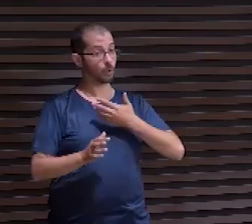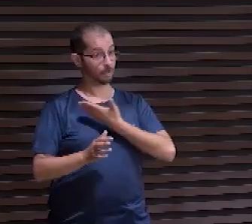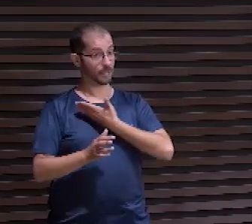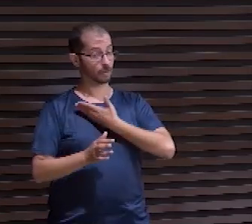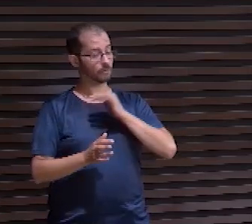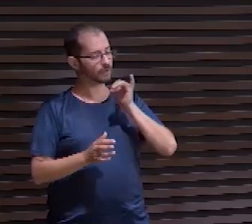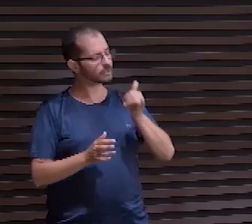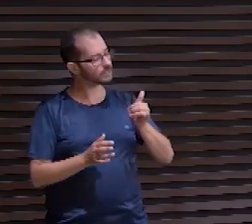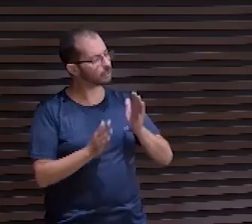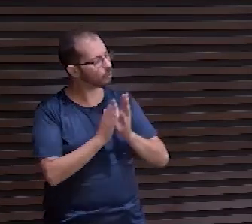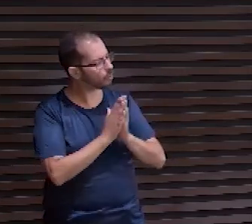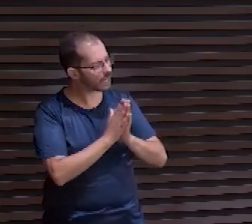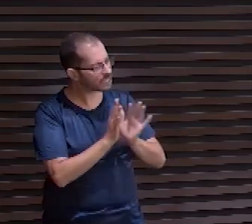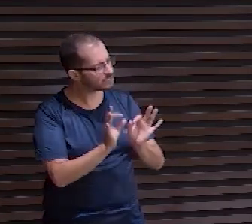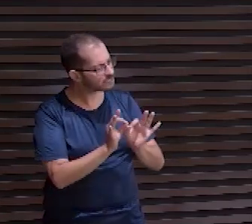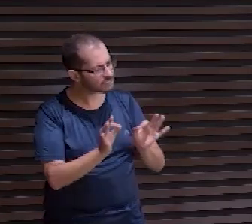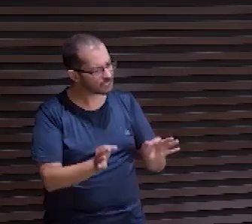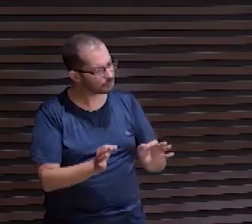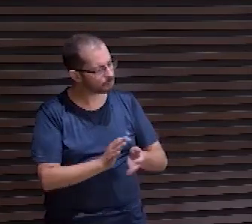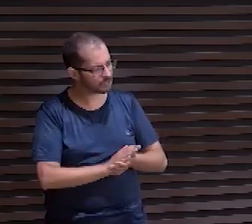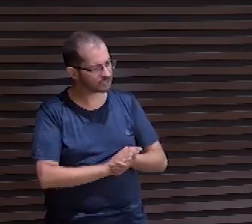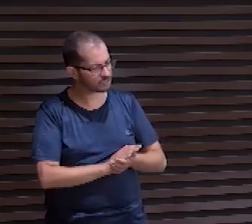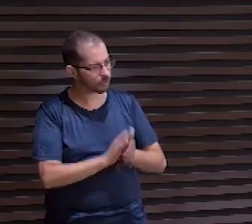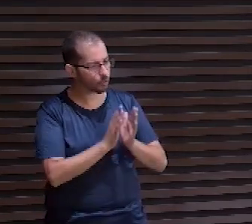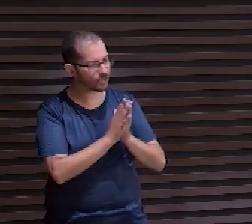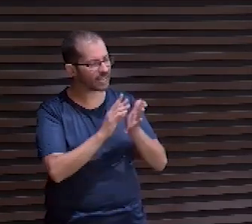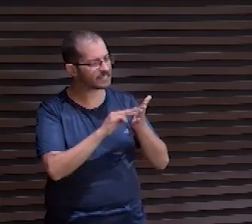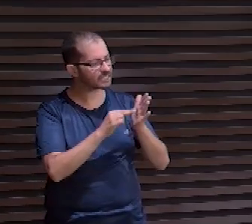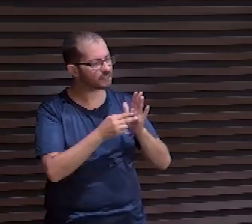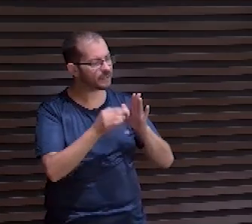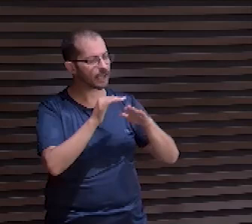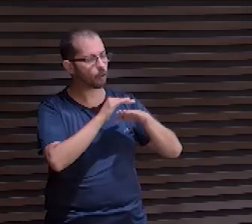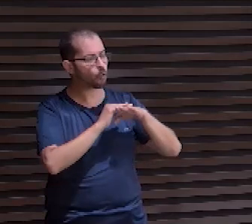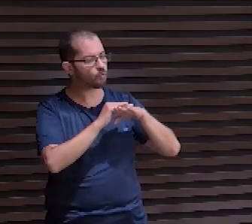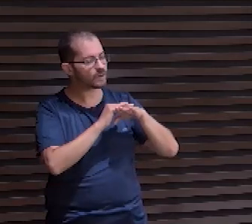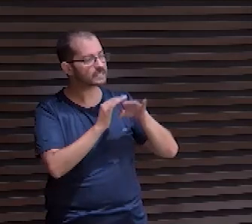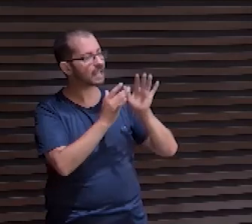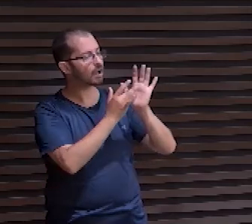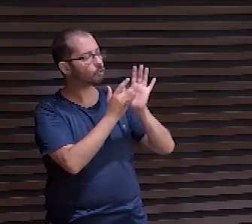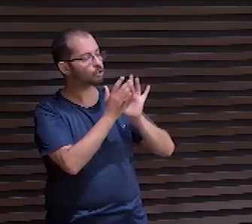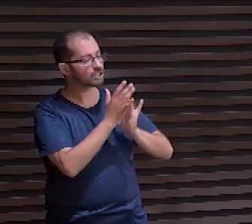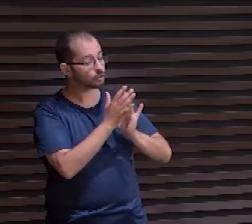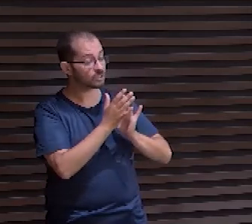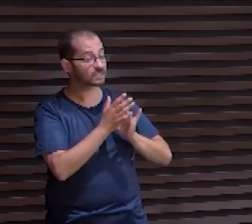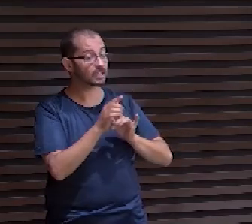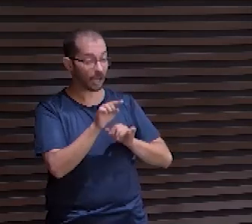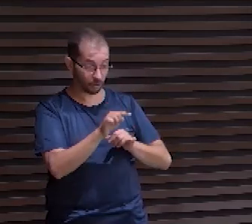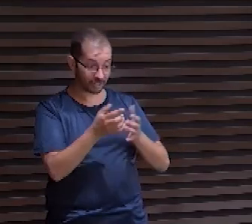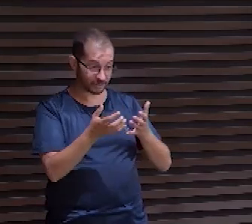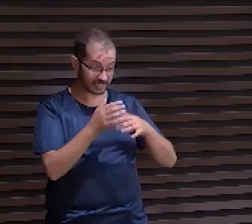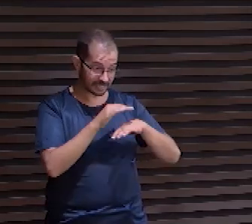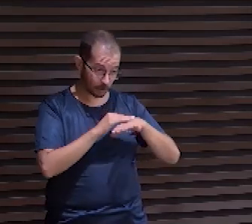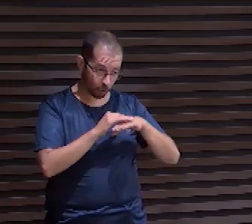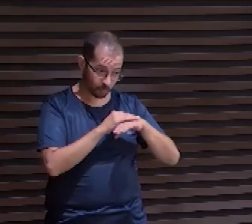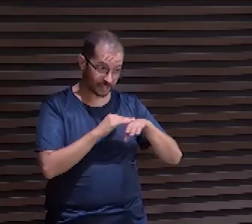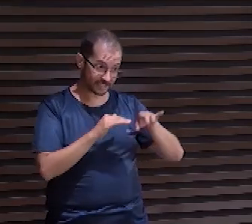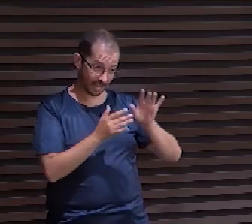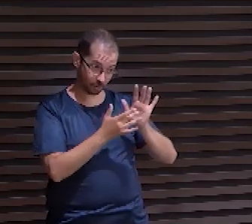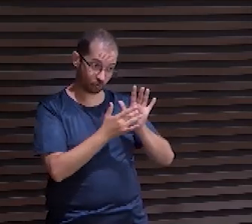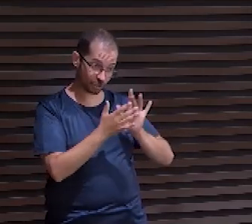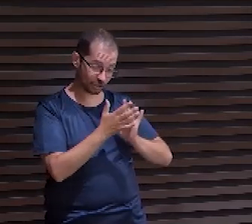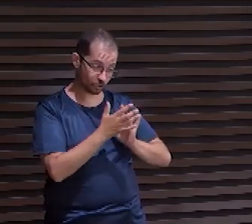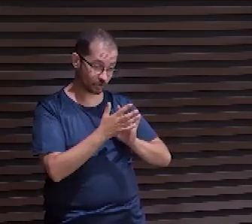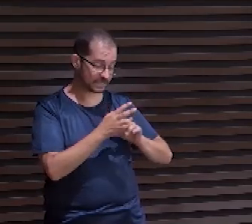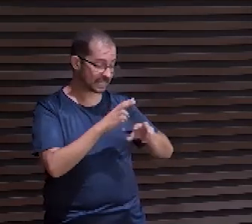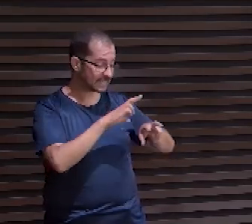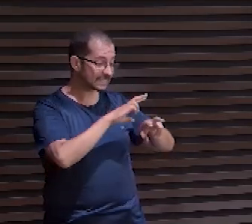simples. Orar é conversar com Jesus. Quando quiser falar com Ele, sente-se